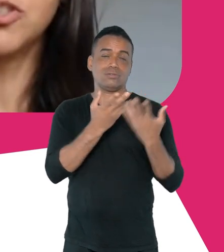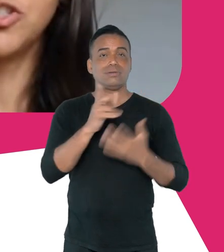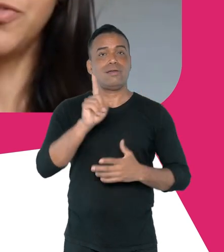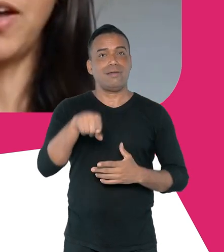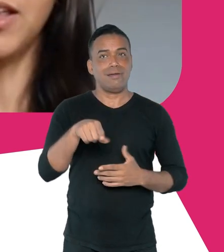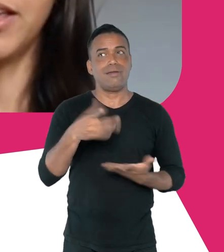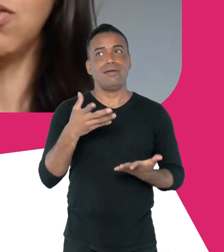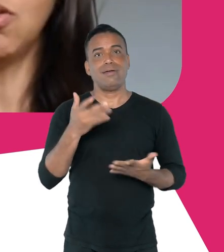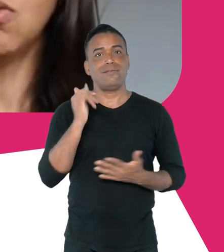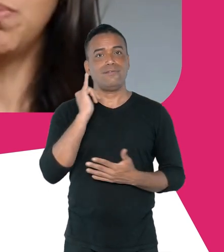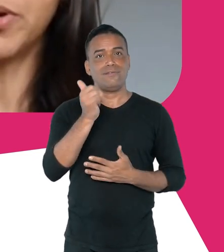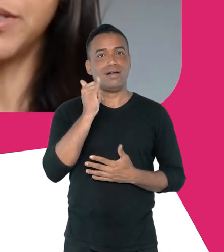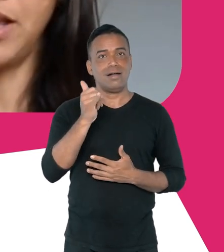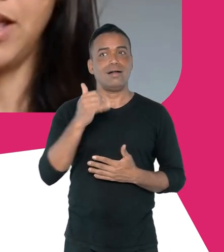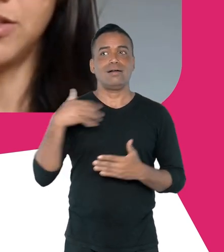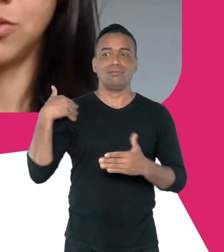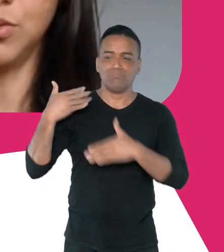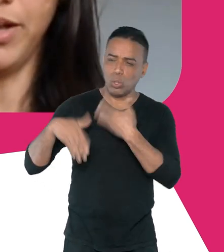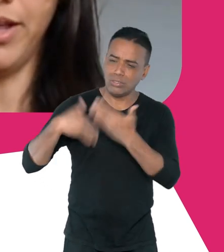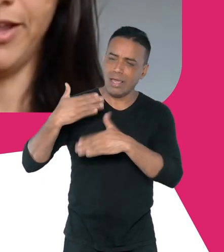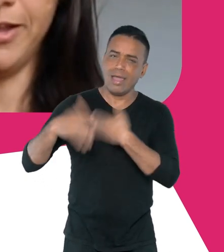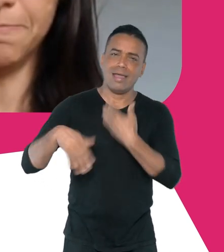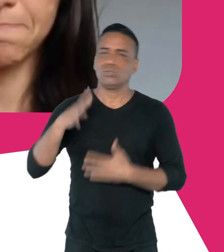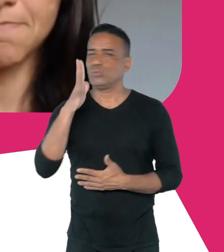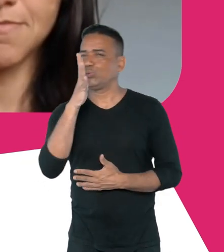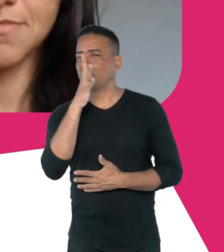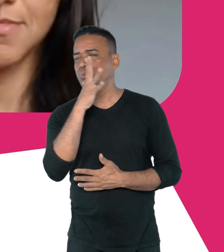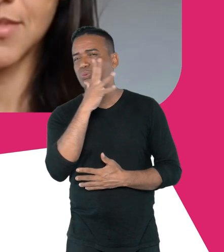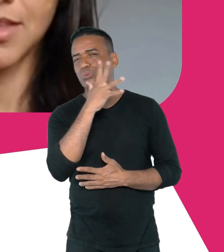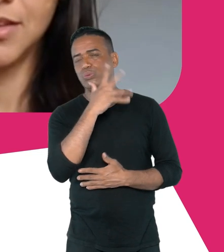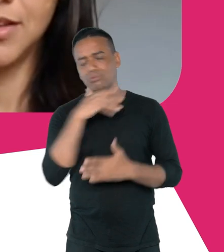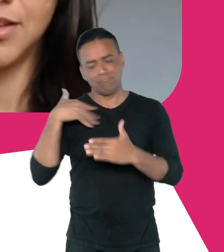E quando a gente fala que é um longo processo,